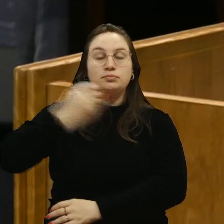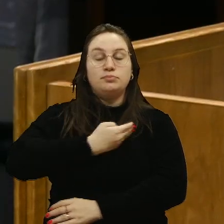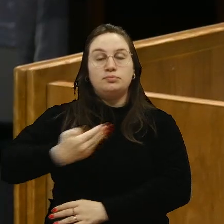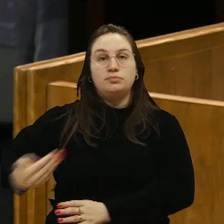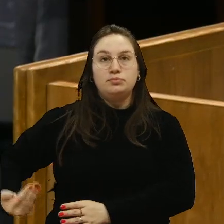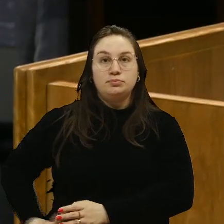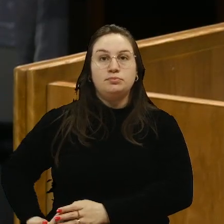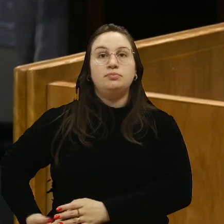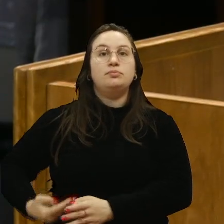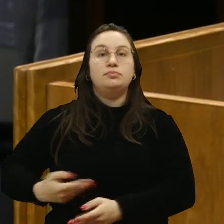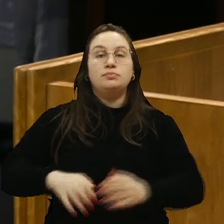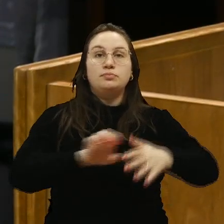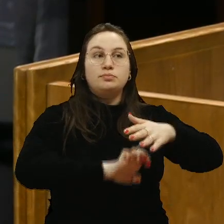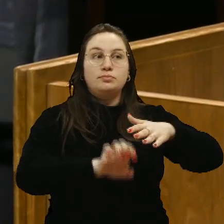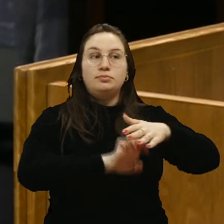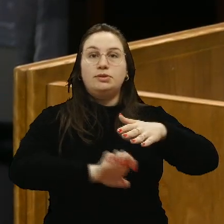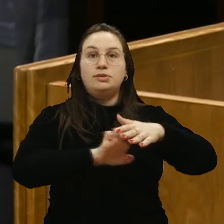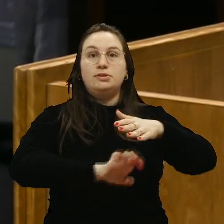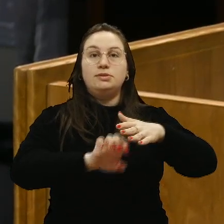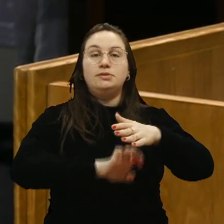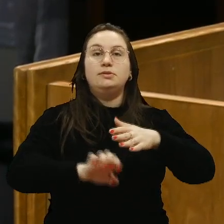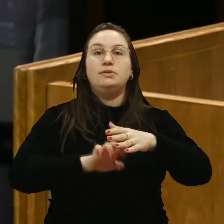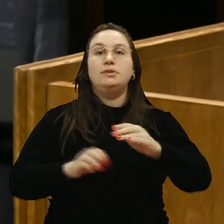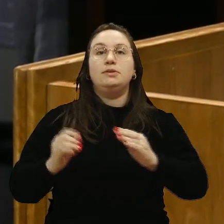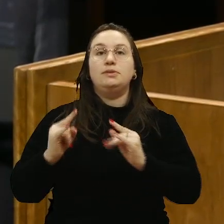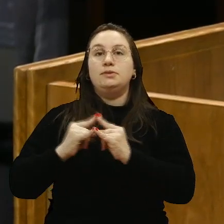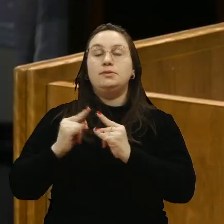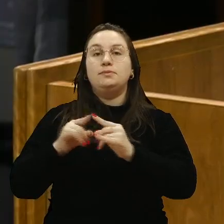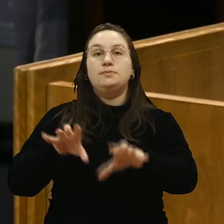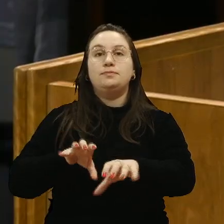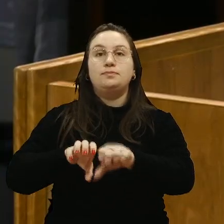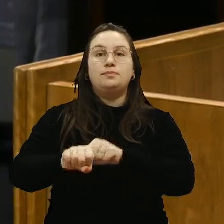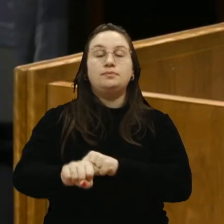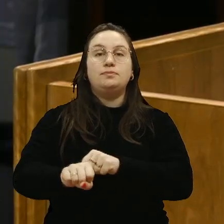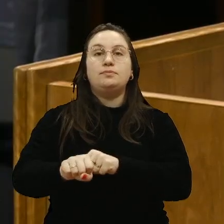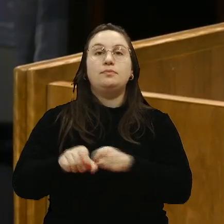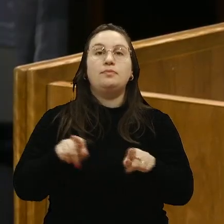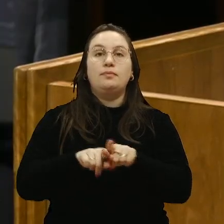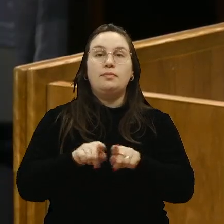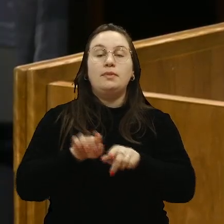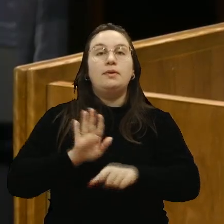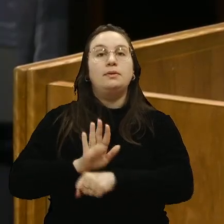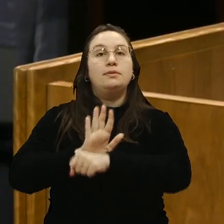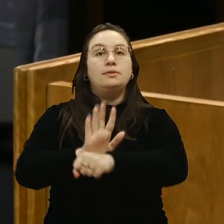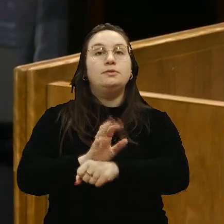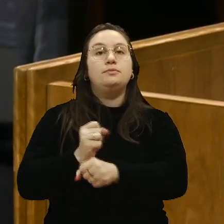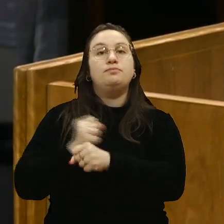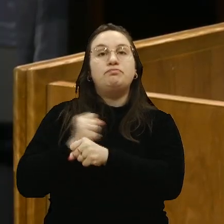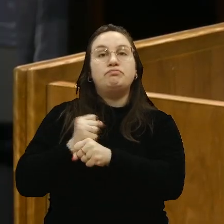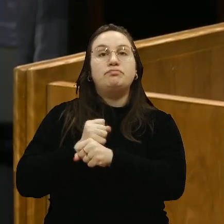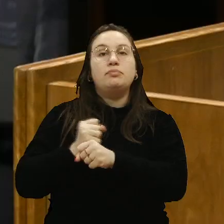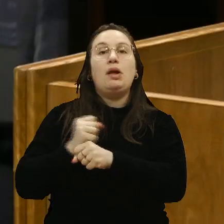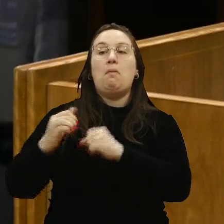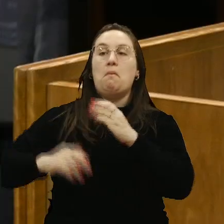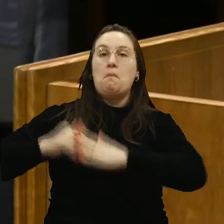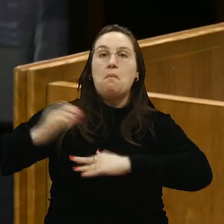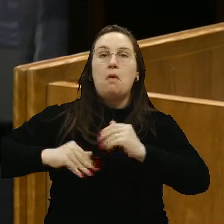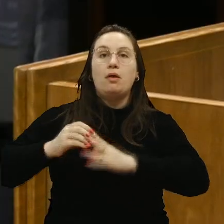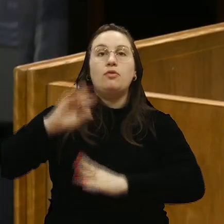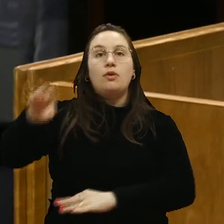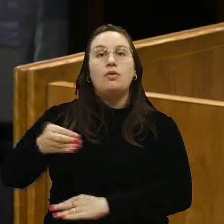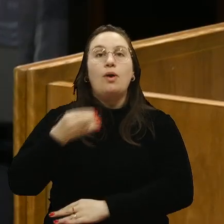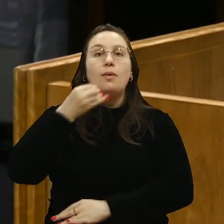empresas e entidades formadoras e também contribui para a construção de oportunidades de